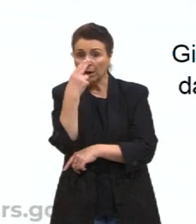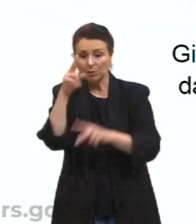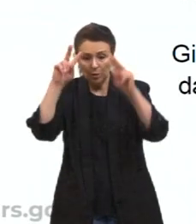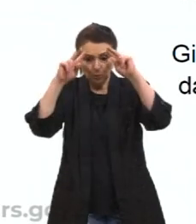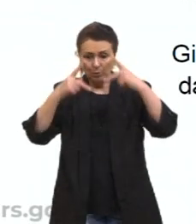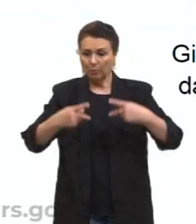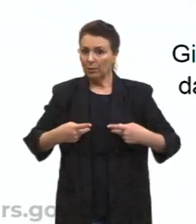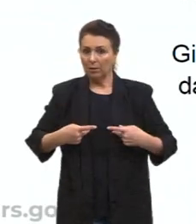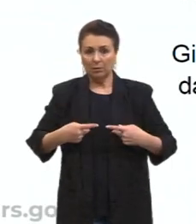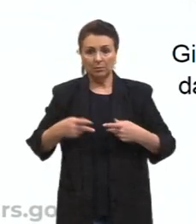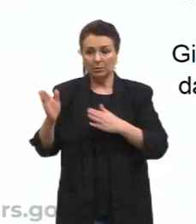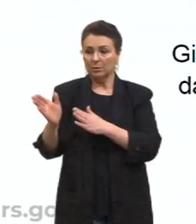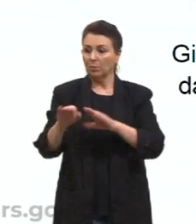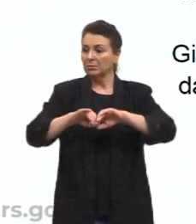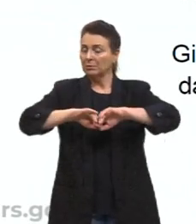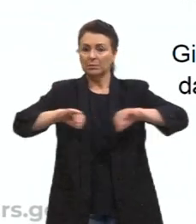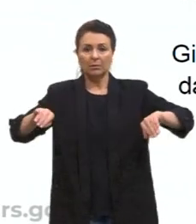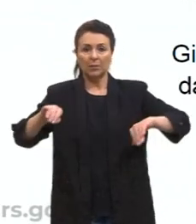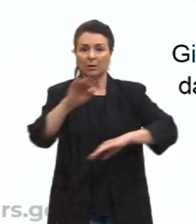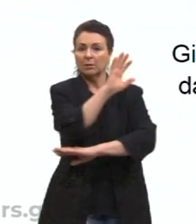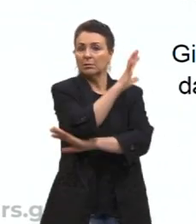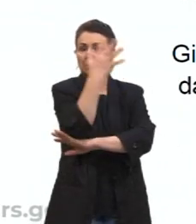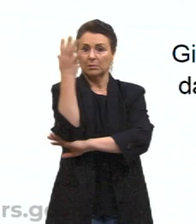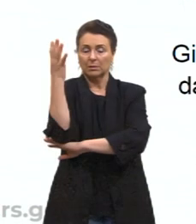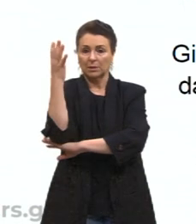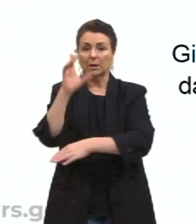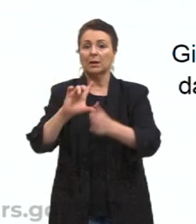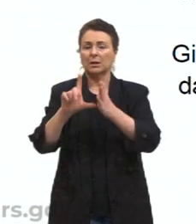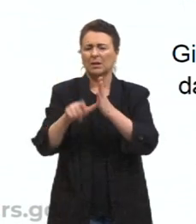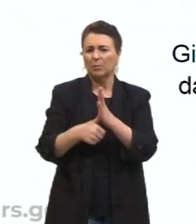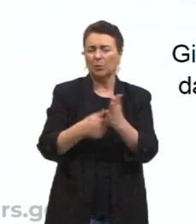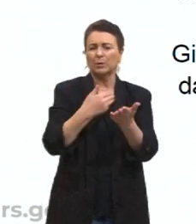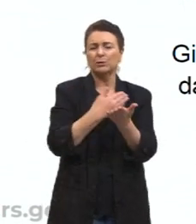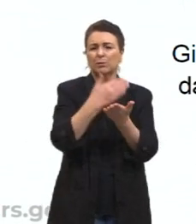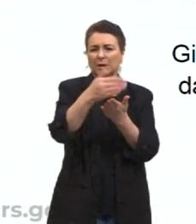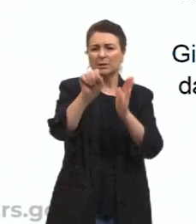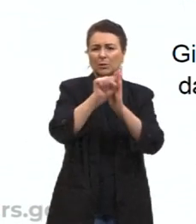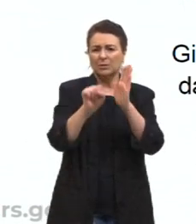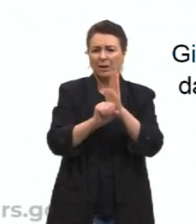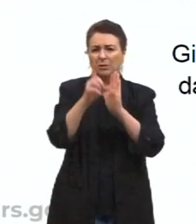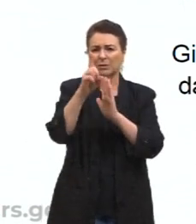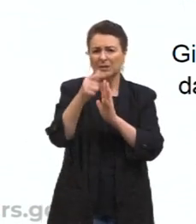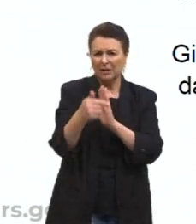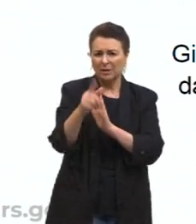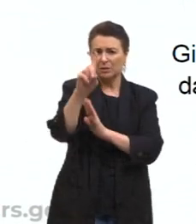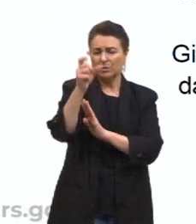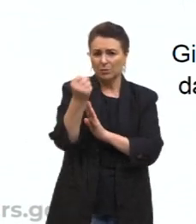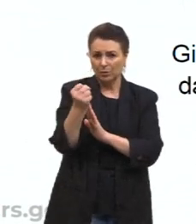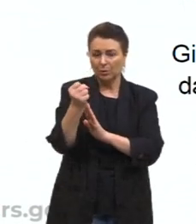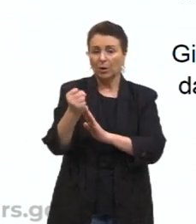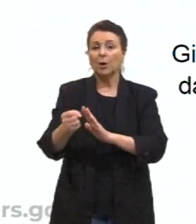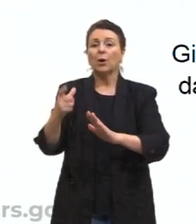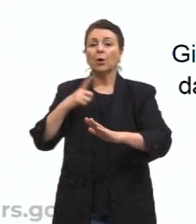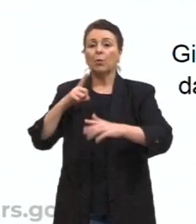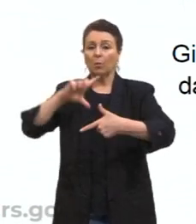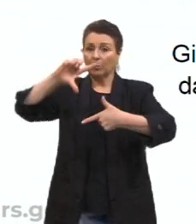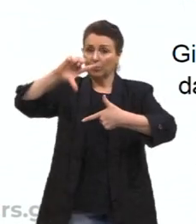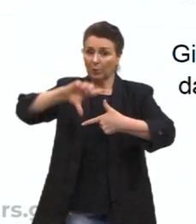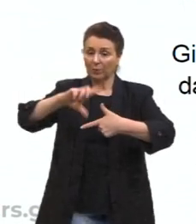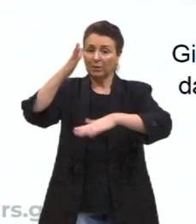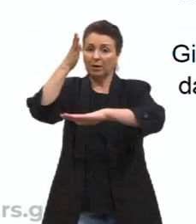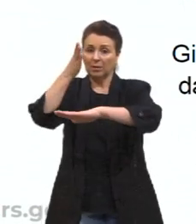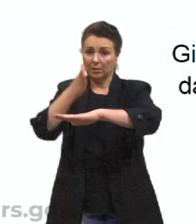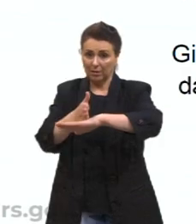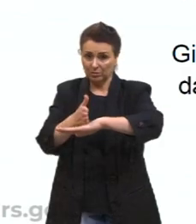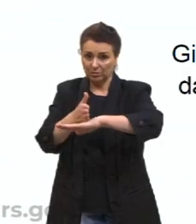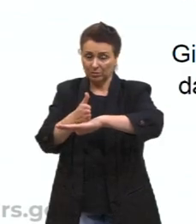a partir do século 17 e 18 com a modernidade o prever para E aí